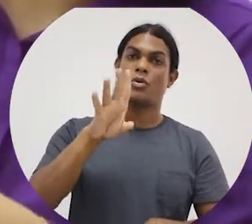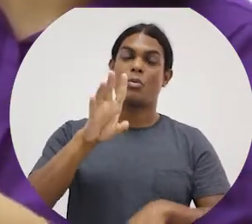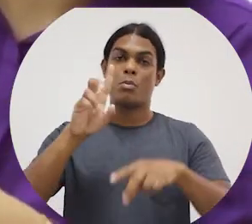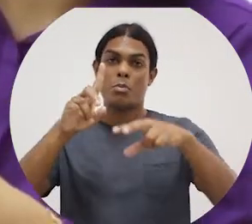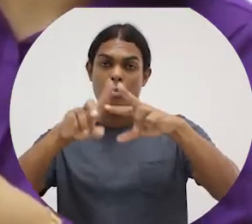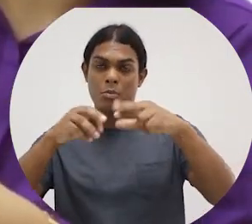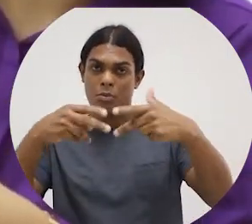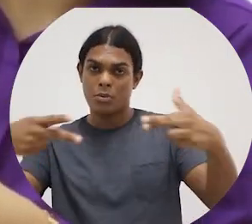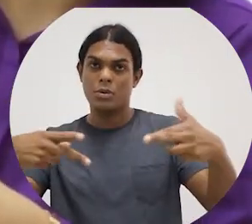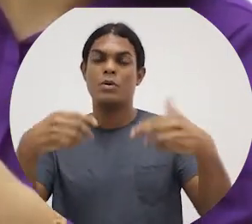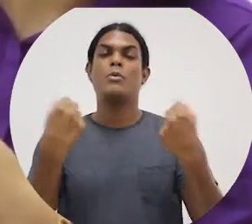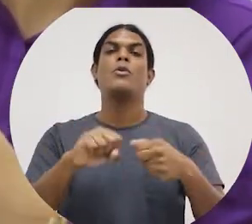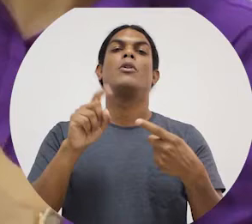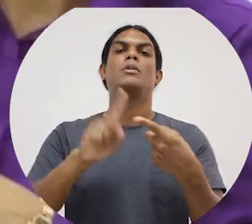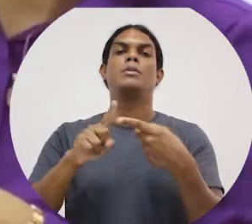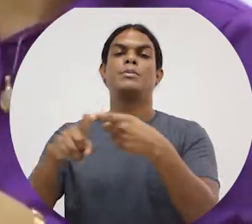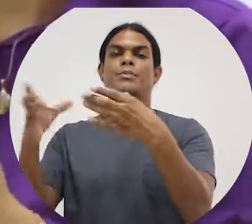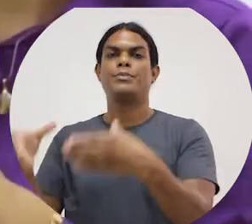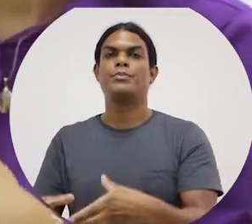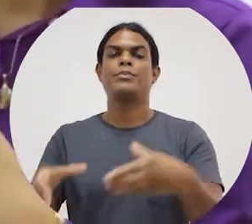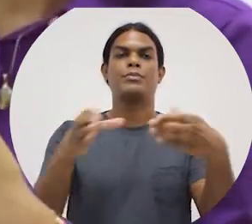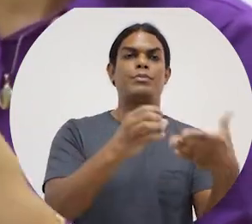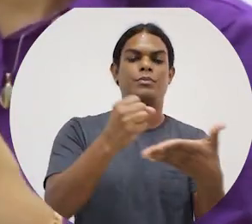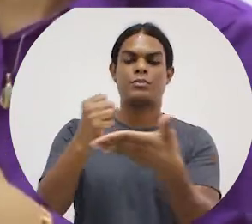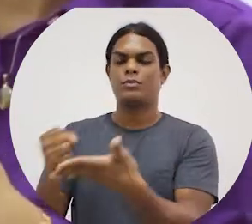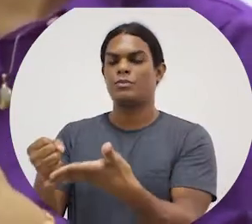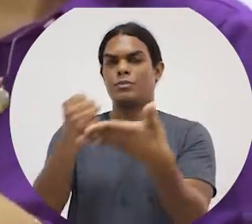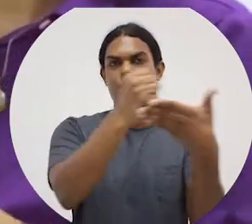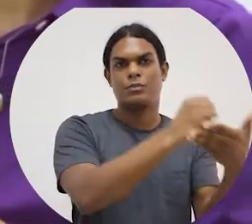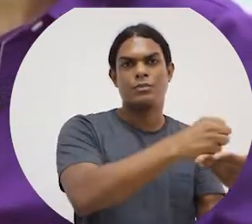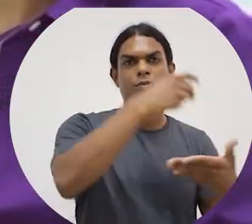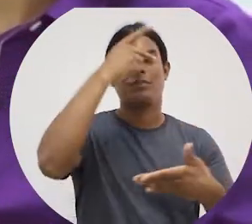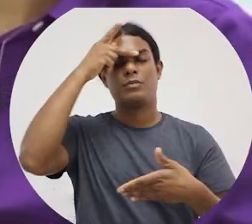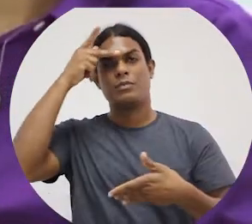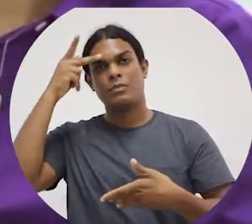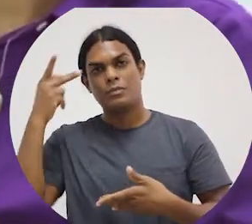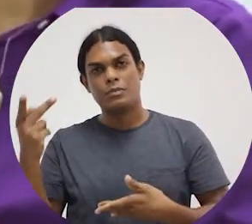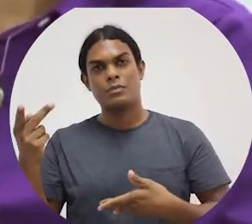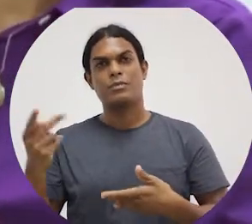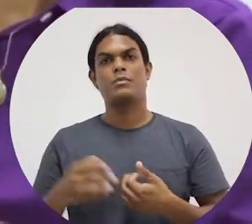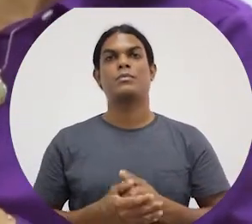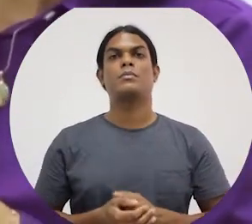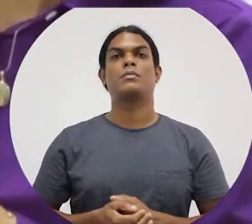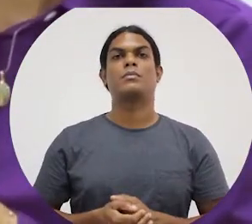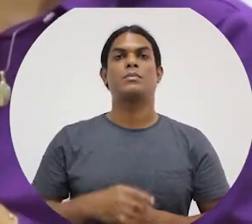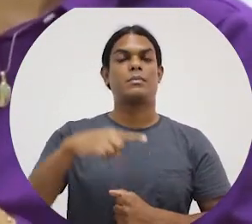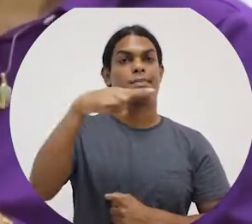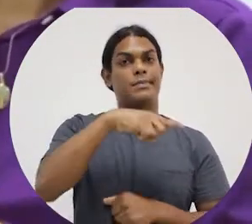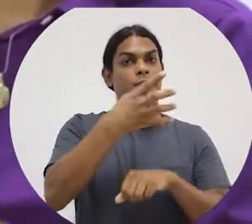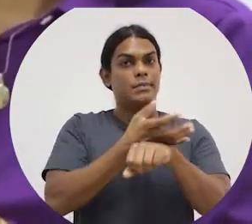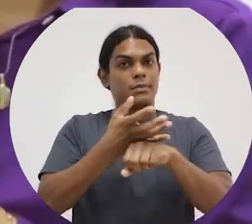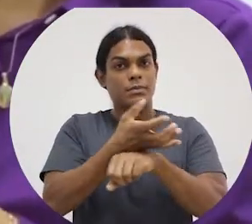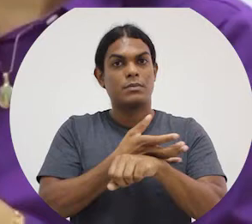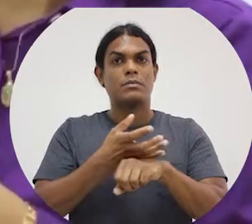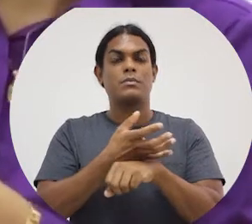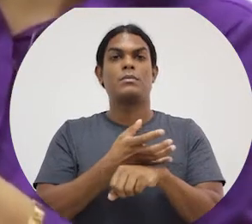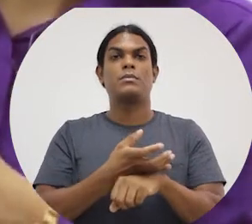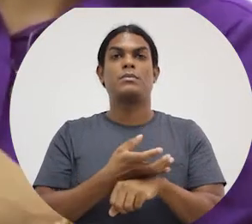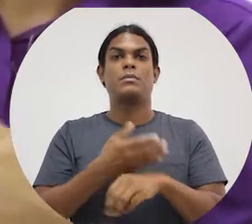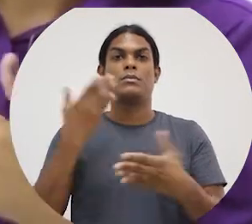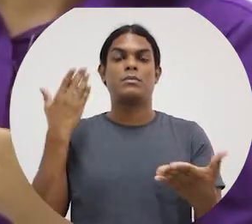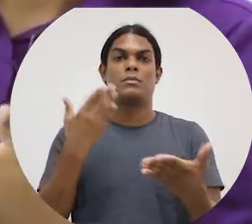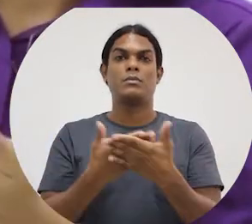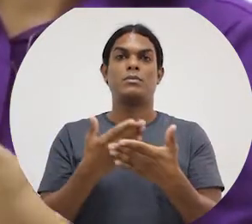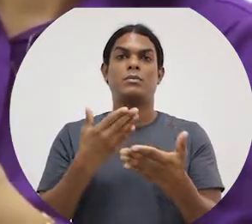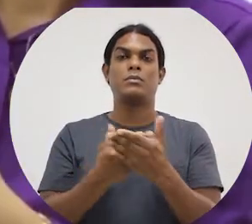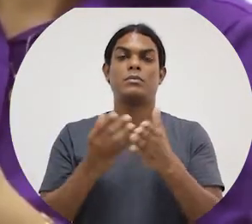a produtos, também cabe ao transporte de pessoas. Aqui nessa disciplina vamos nos ater,